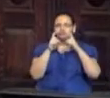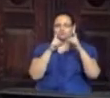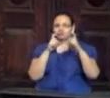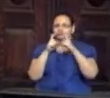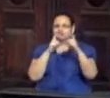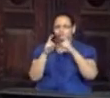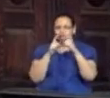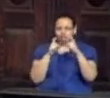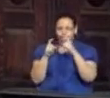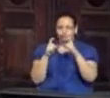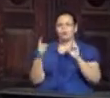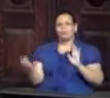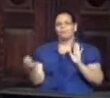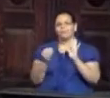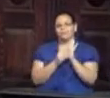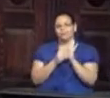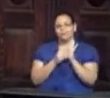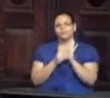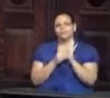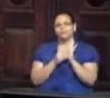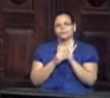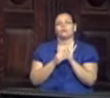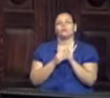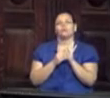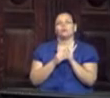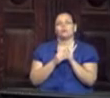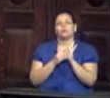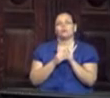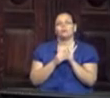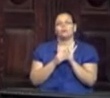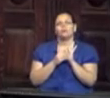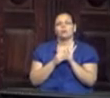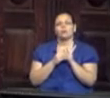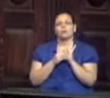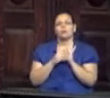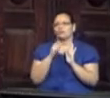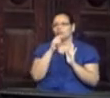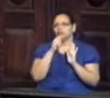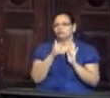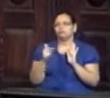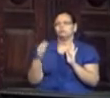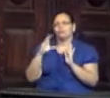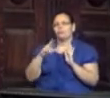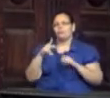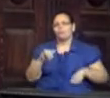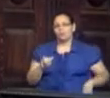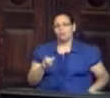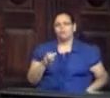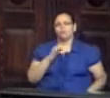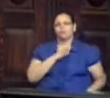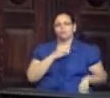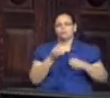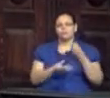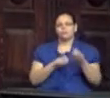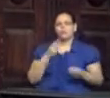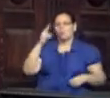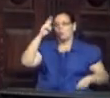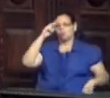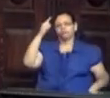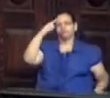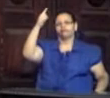a colocação dessa emenda. À época, sequer tinha a questão da CPI dos incentivos fiscais, mas eu me